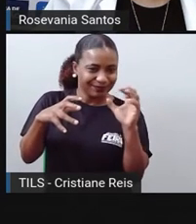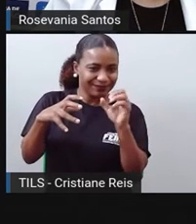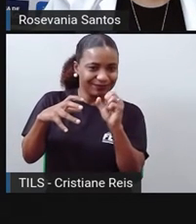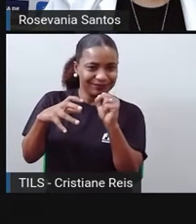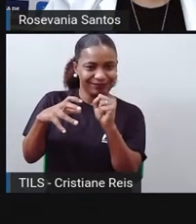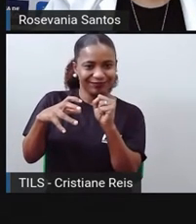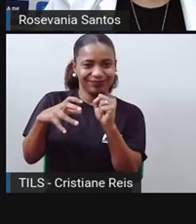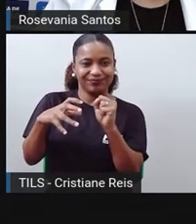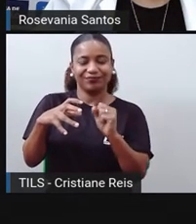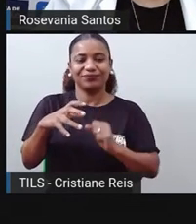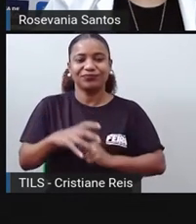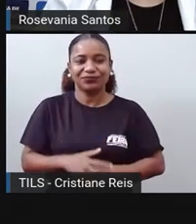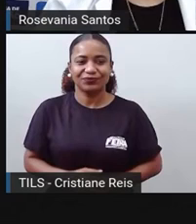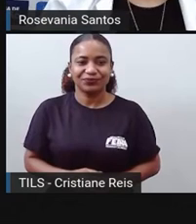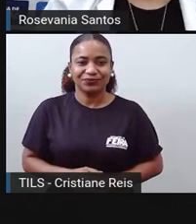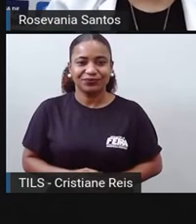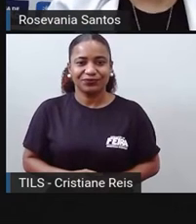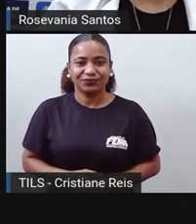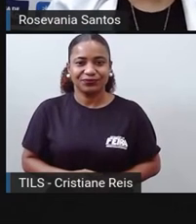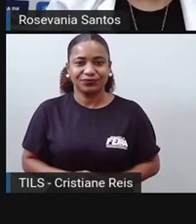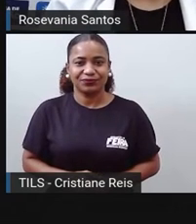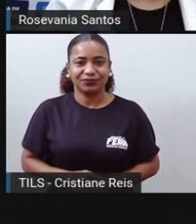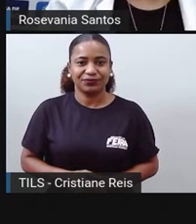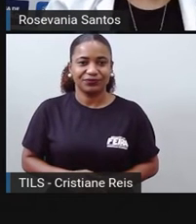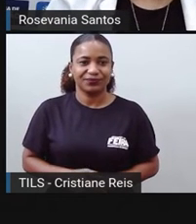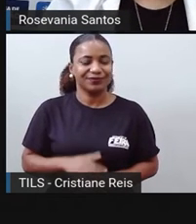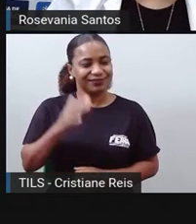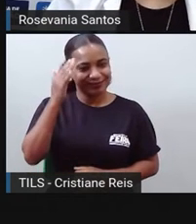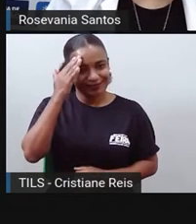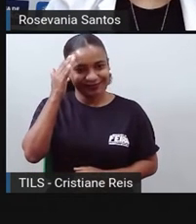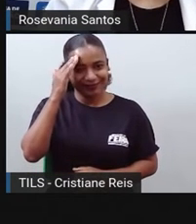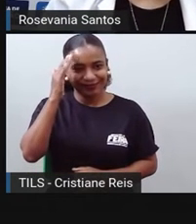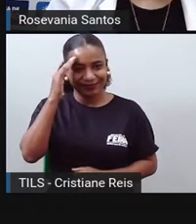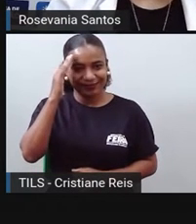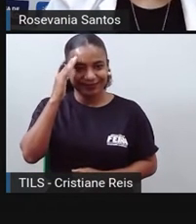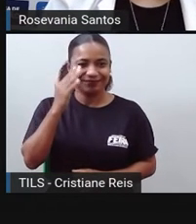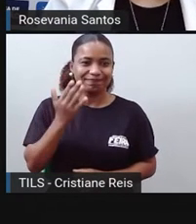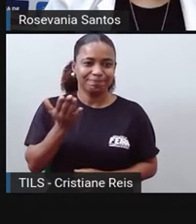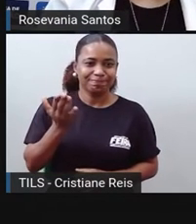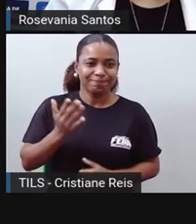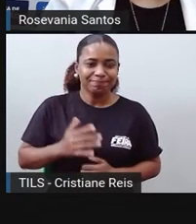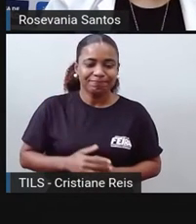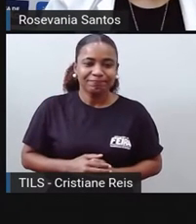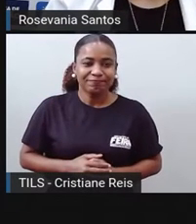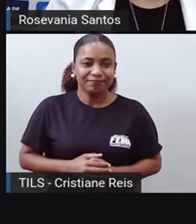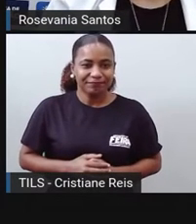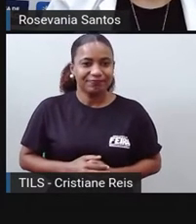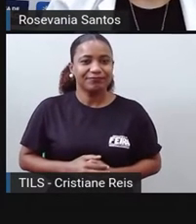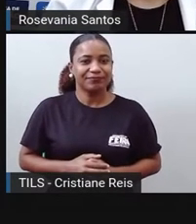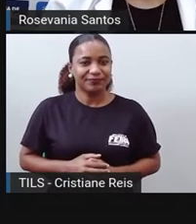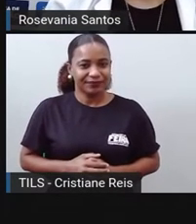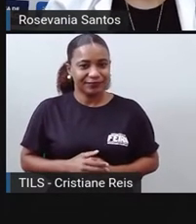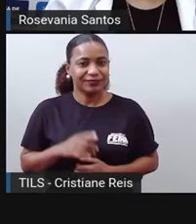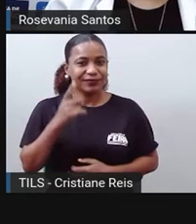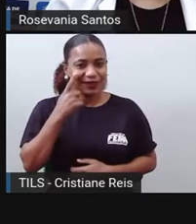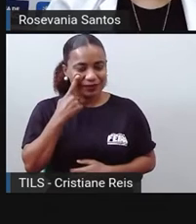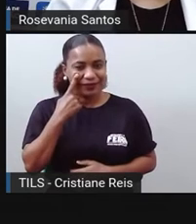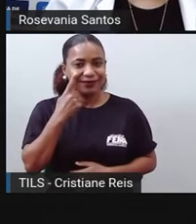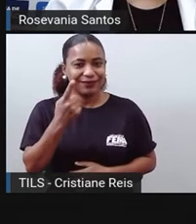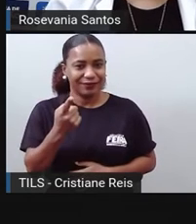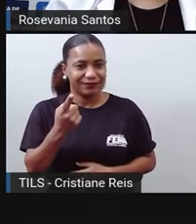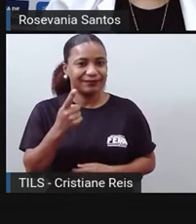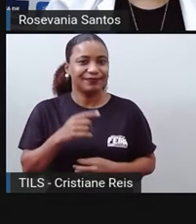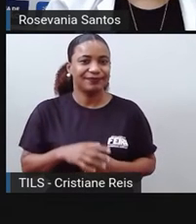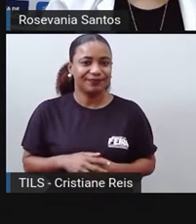aqui, ó, pegando nessa região aqui. Né? Espero que vocês tenham entendido. Bom, Então, a nível, né, de características,